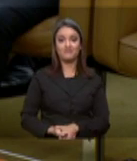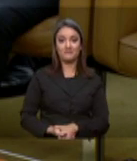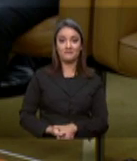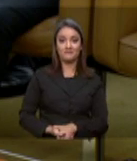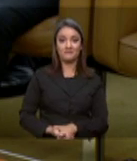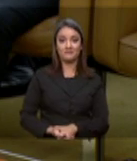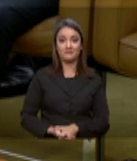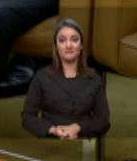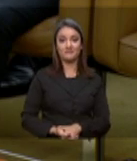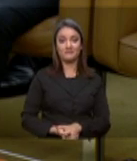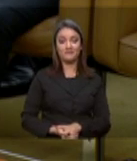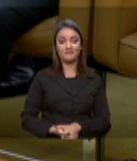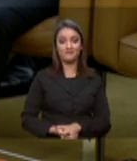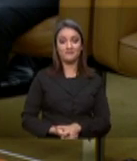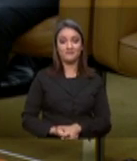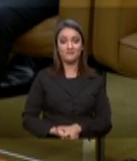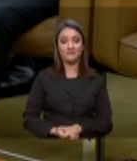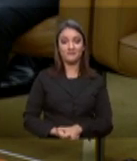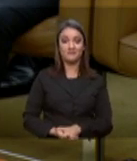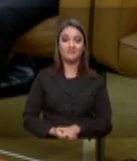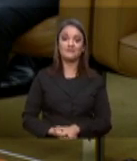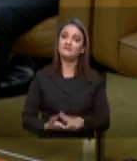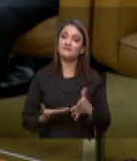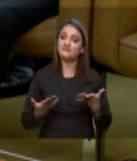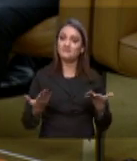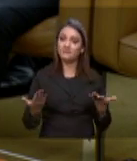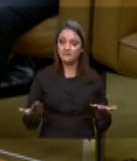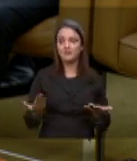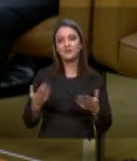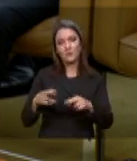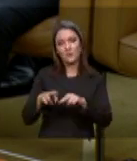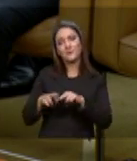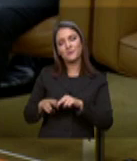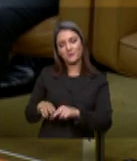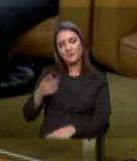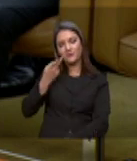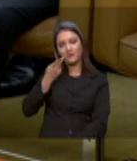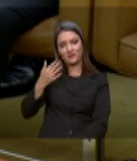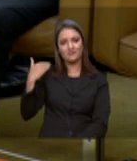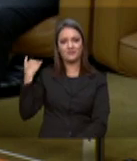E, ministra Carmen, por inspiração na sua fala,